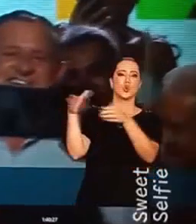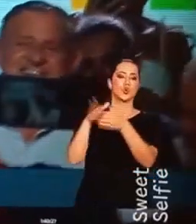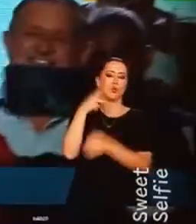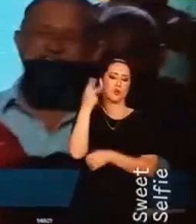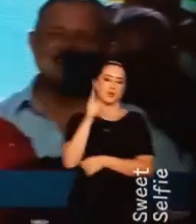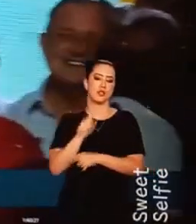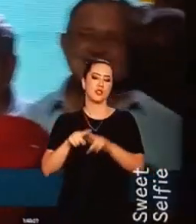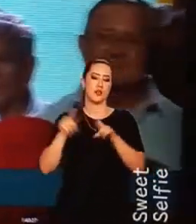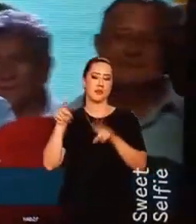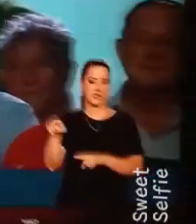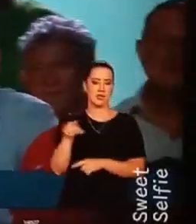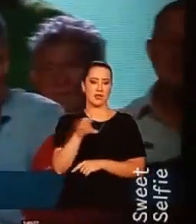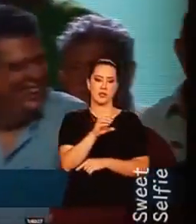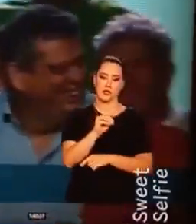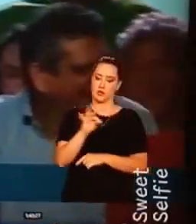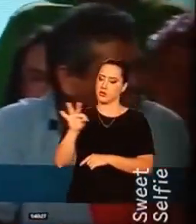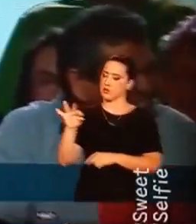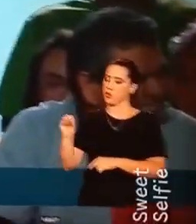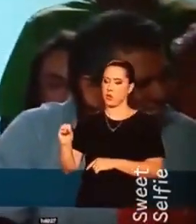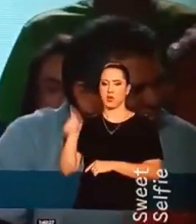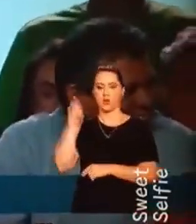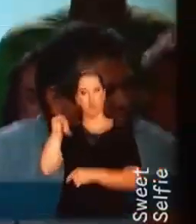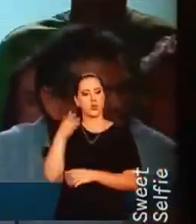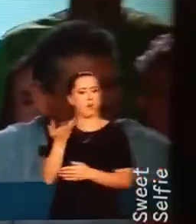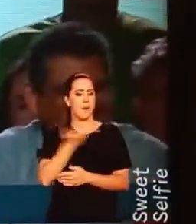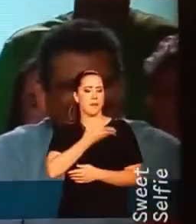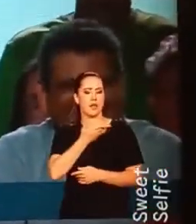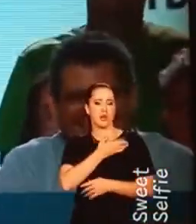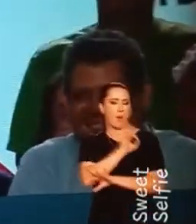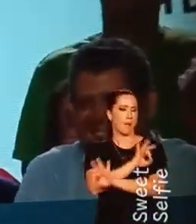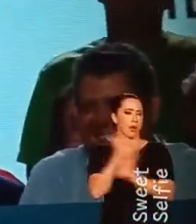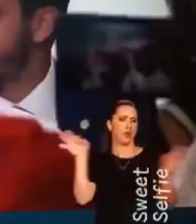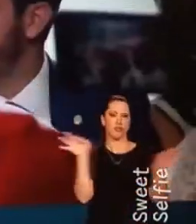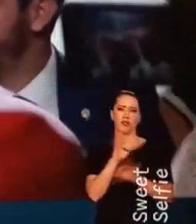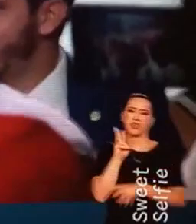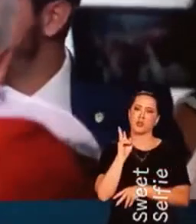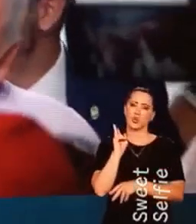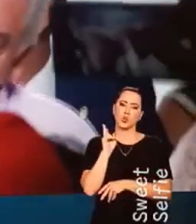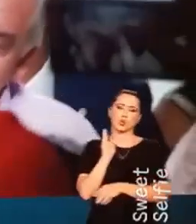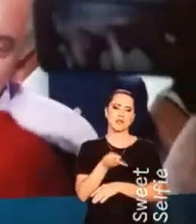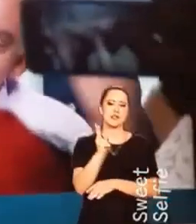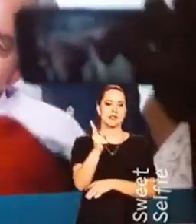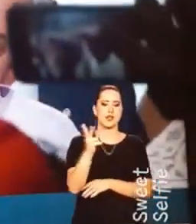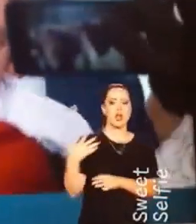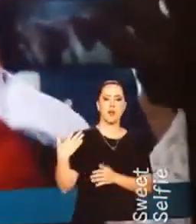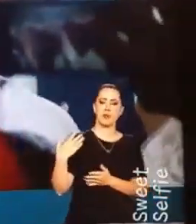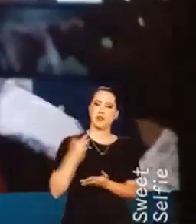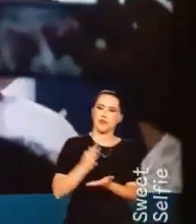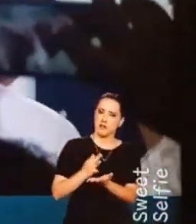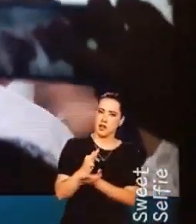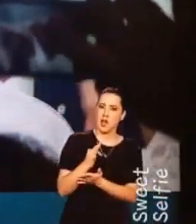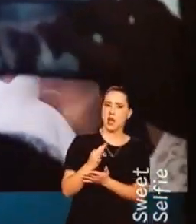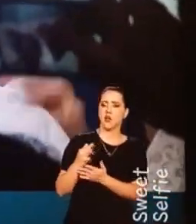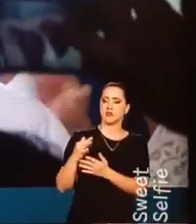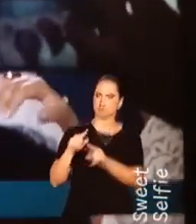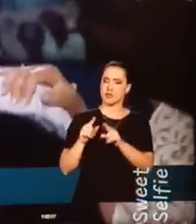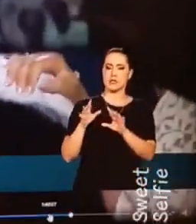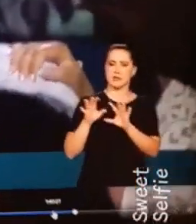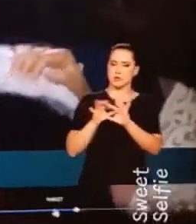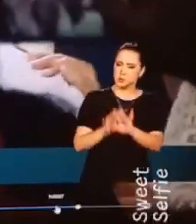da mais extraordinária lealdade e da mais extraordinária qualidade. Eu disse para o